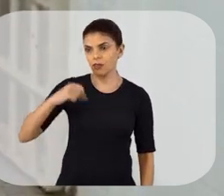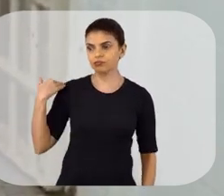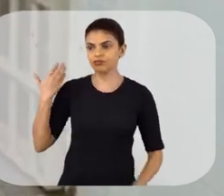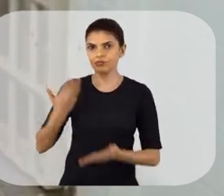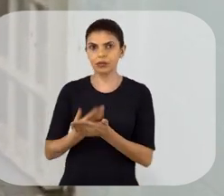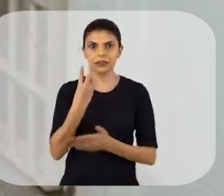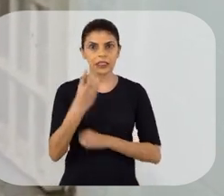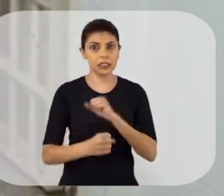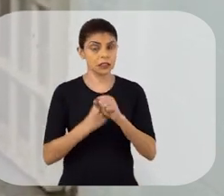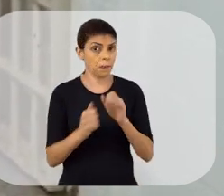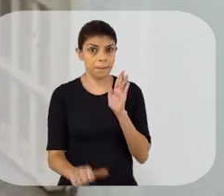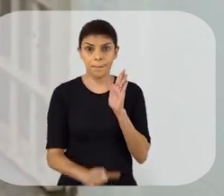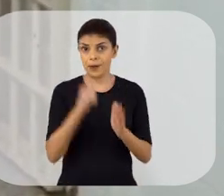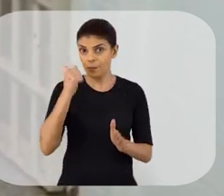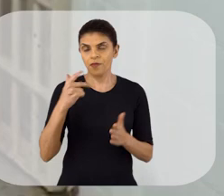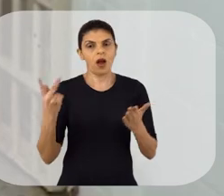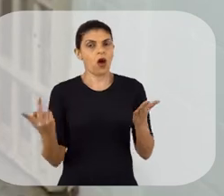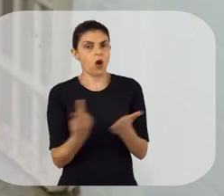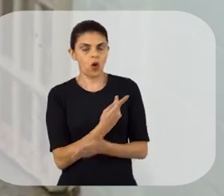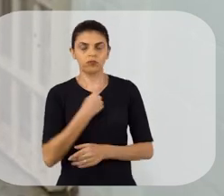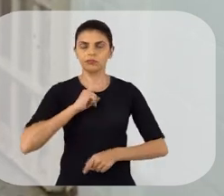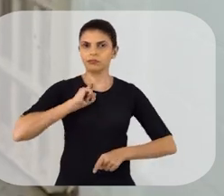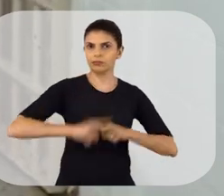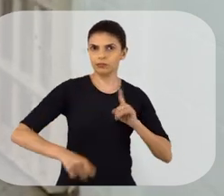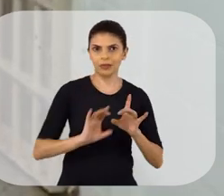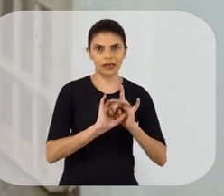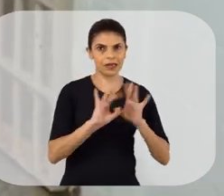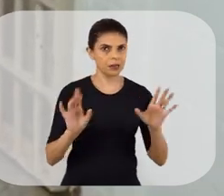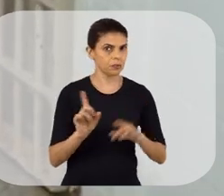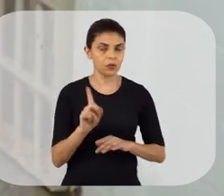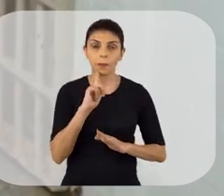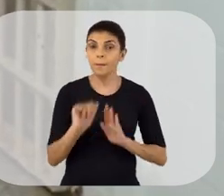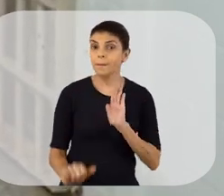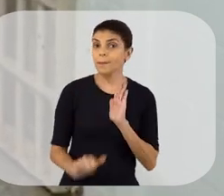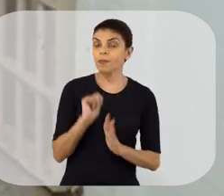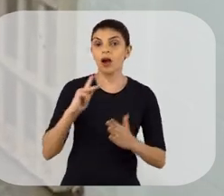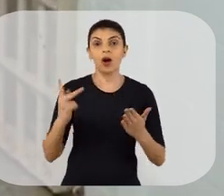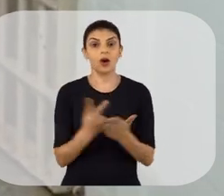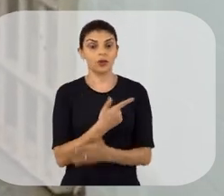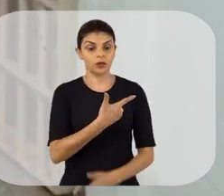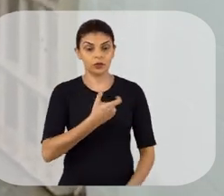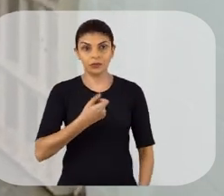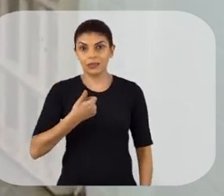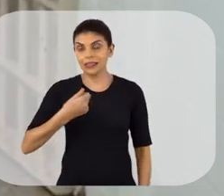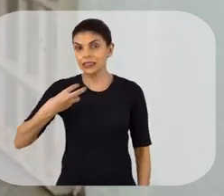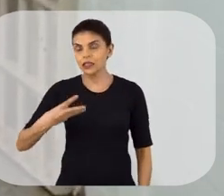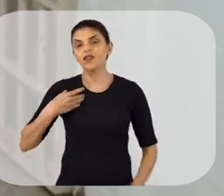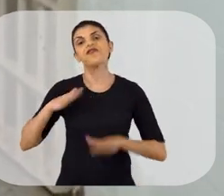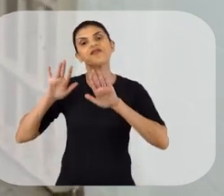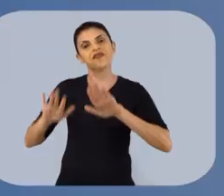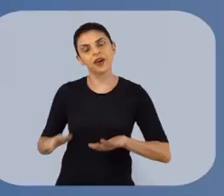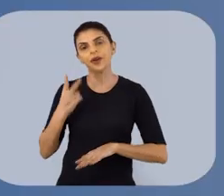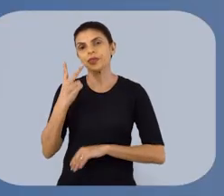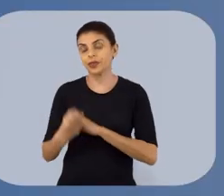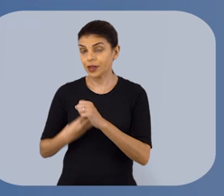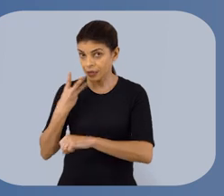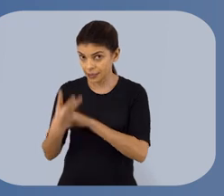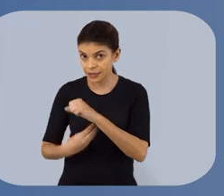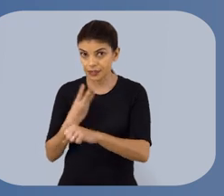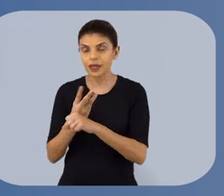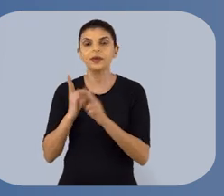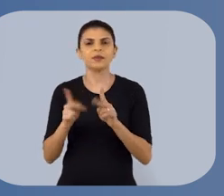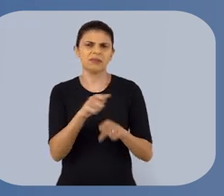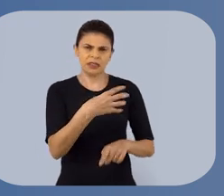mas não é a primeira vez que eu me encontro privada de liberdade. A primeira vez foi em 2013 e fiquei 3 anos também. Você já